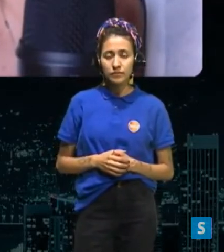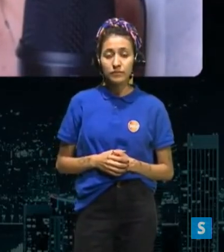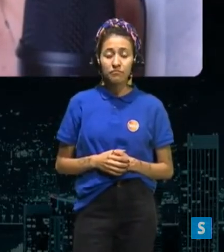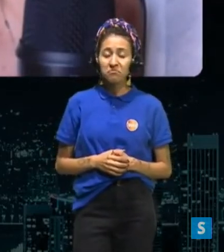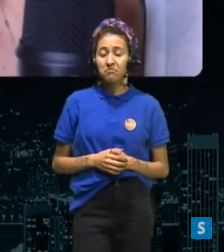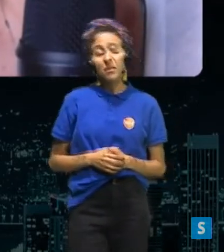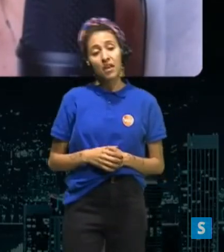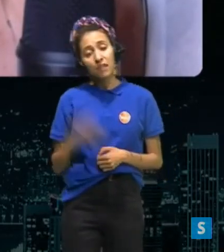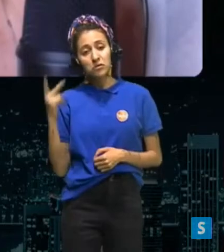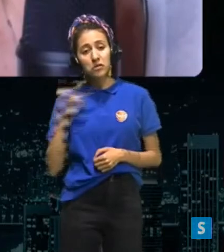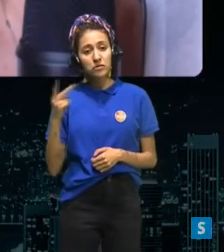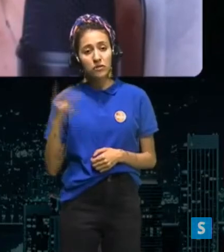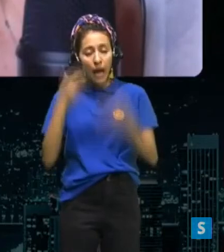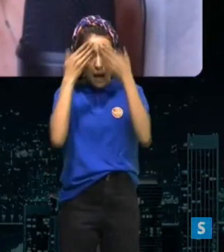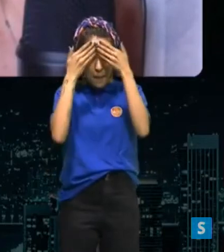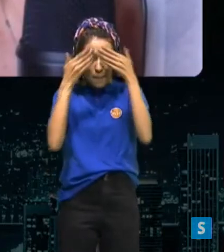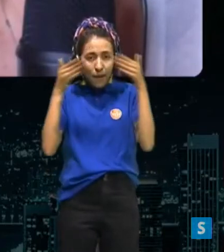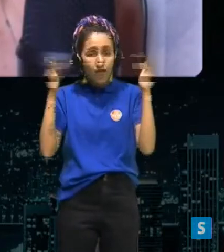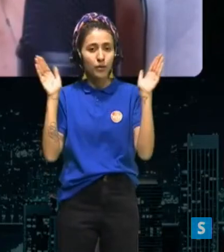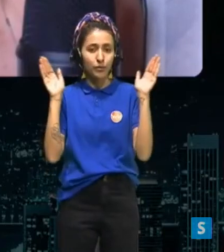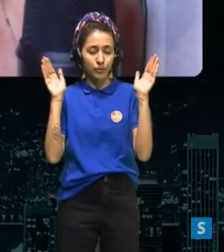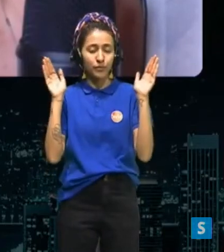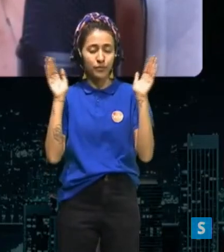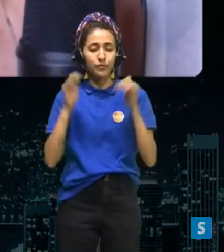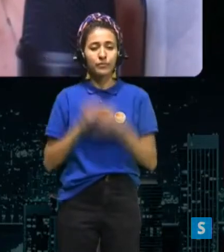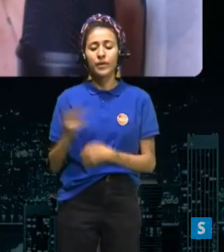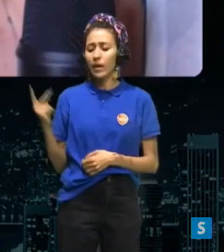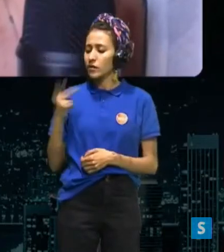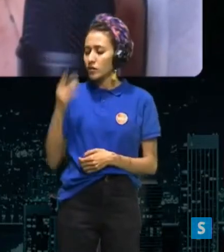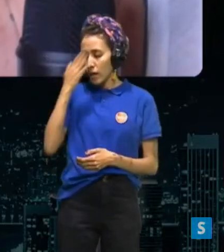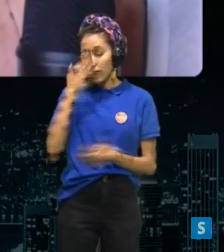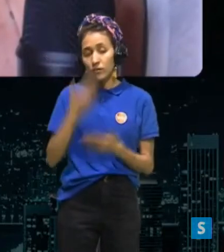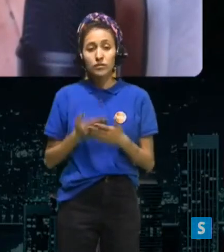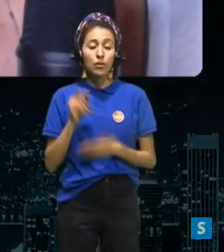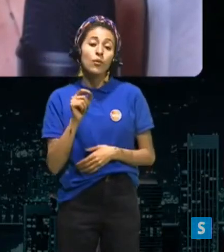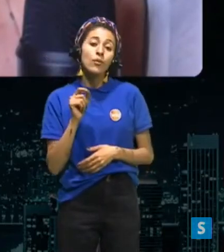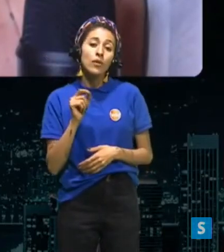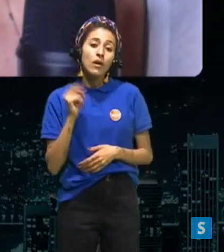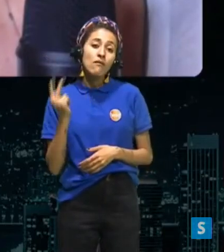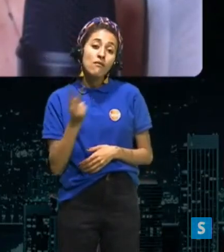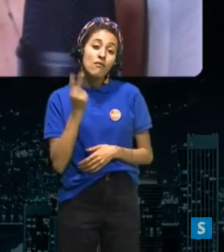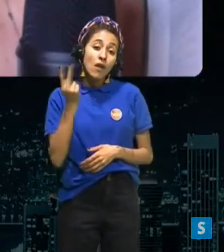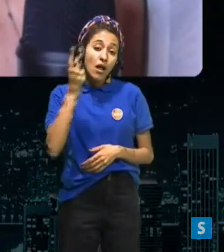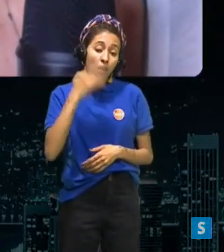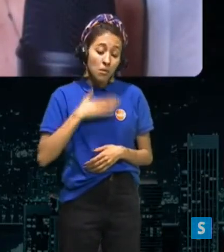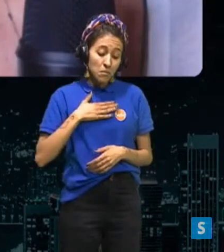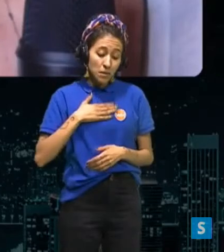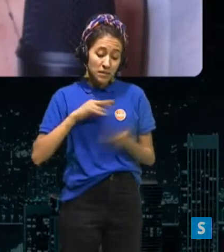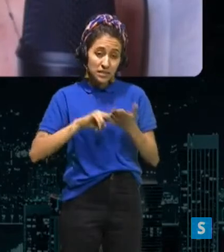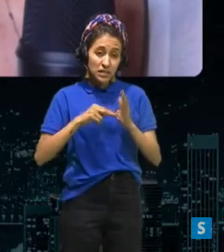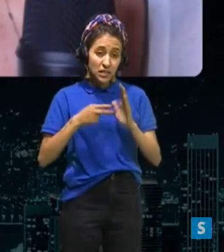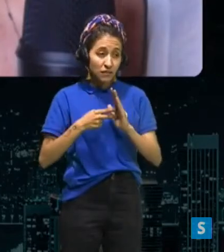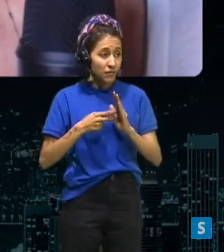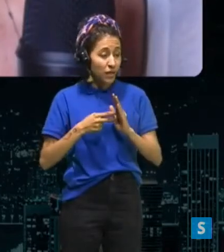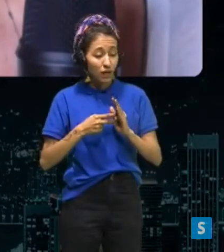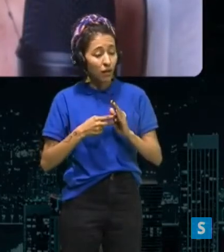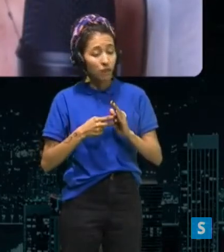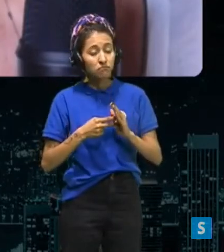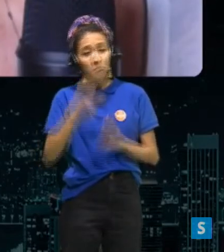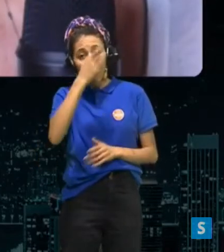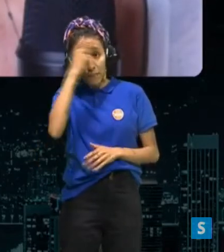muito abertos Nesse sentido porque acreditamos que um dos valores que a gente pode trazer é encontrar o impacto